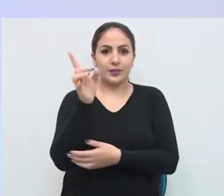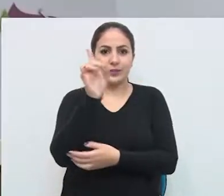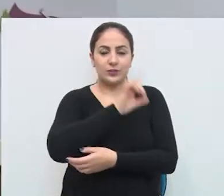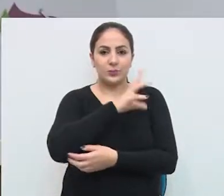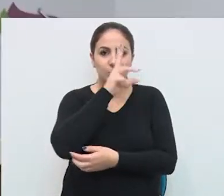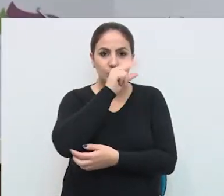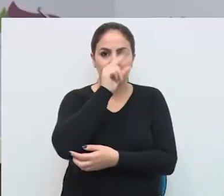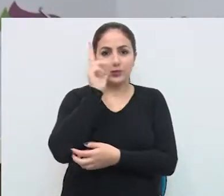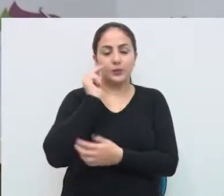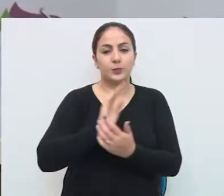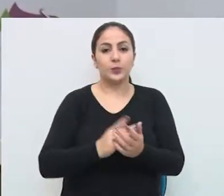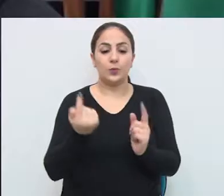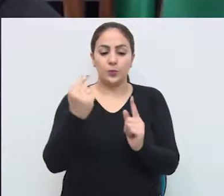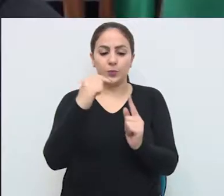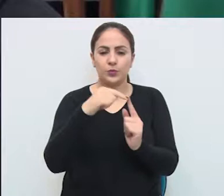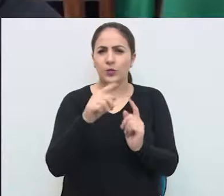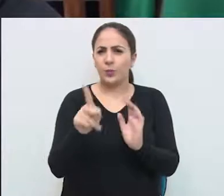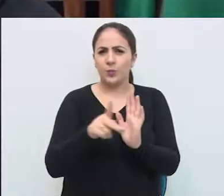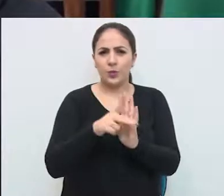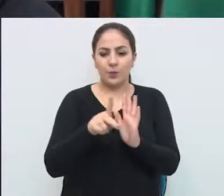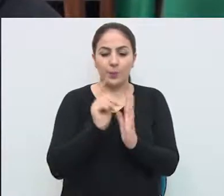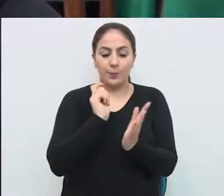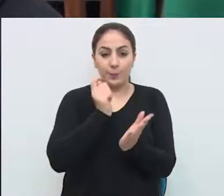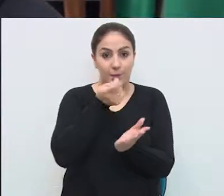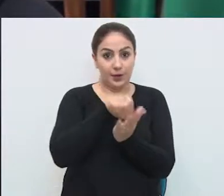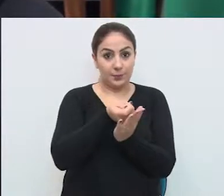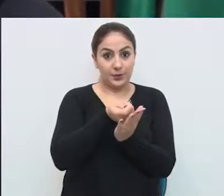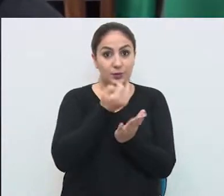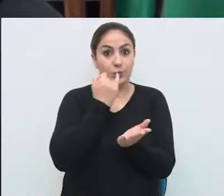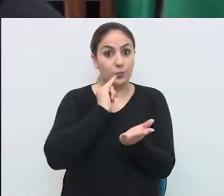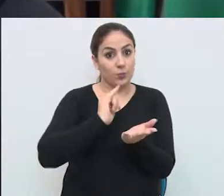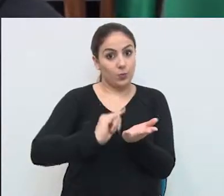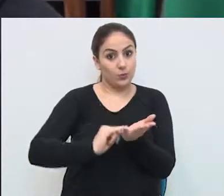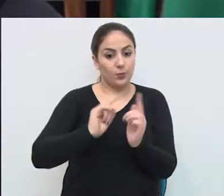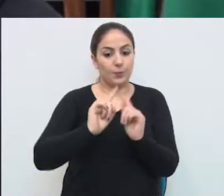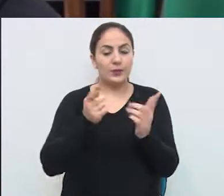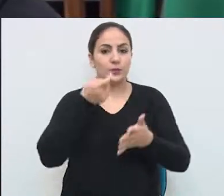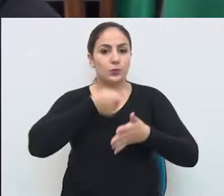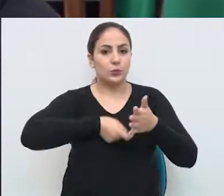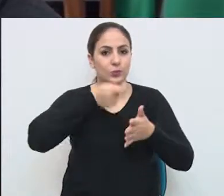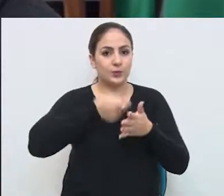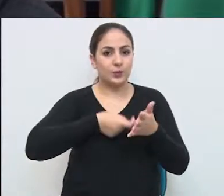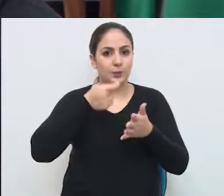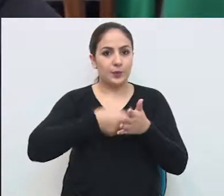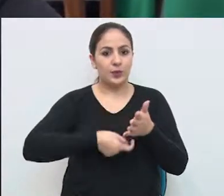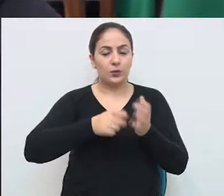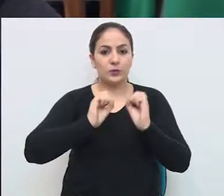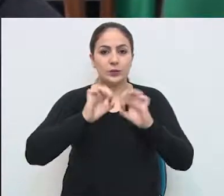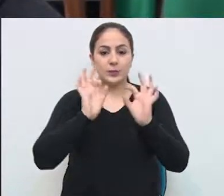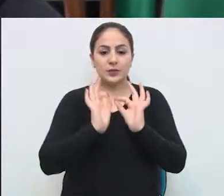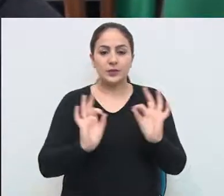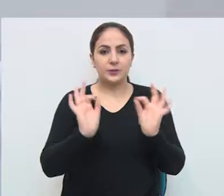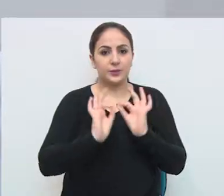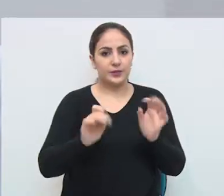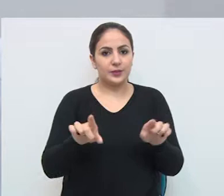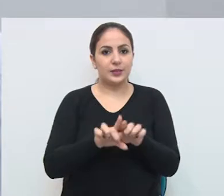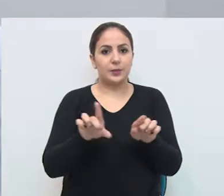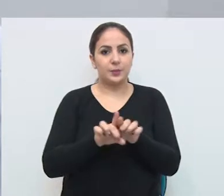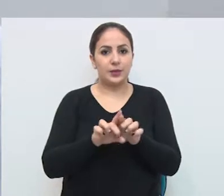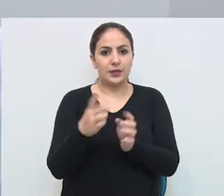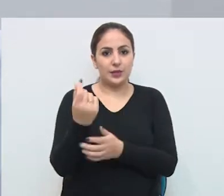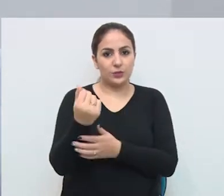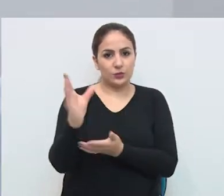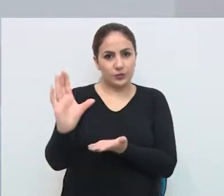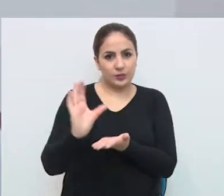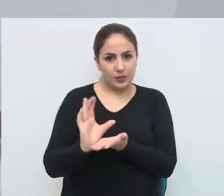município. A intenção não é depreciar o pagamento de impostos, mas lutar por um sistema simplificado e para que